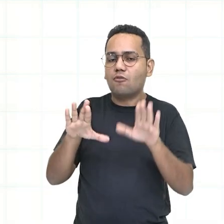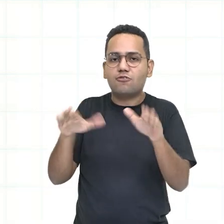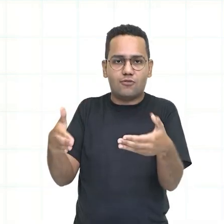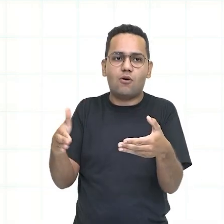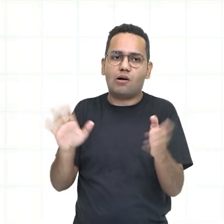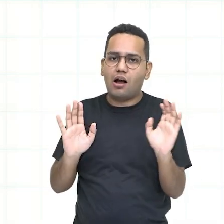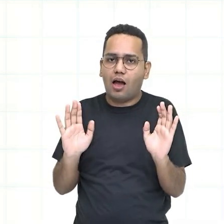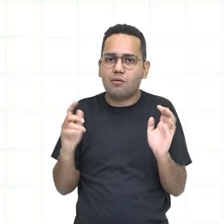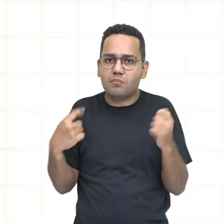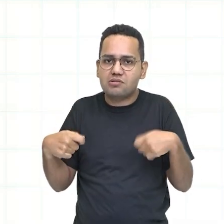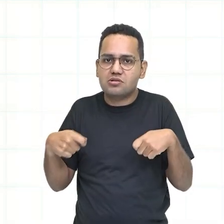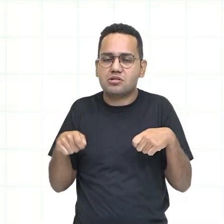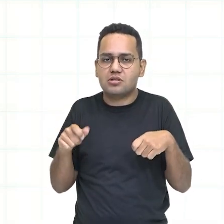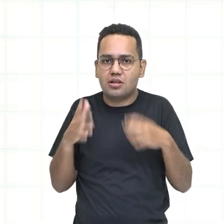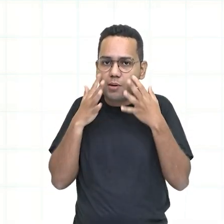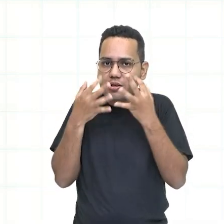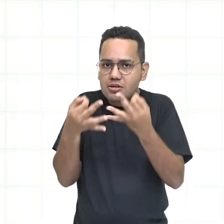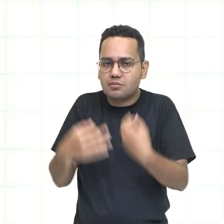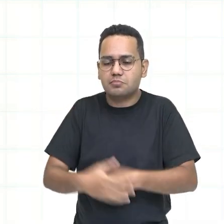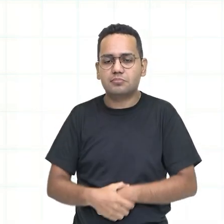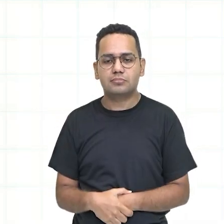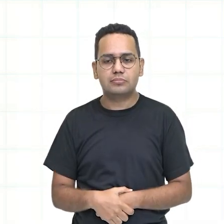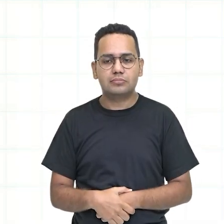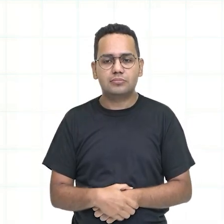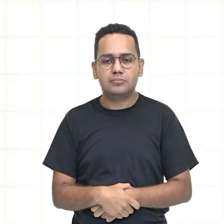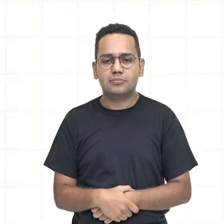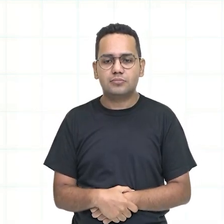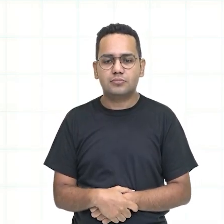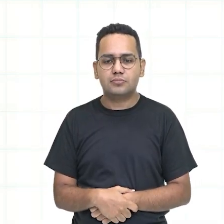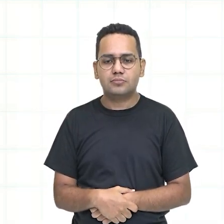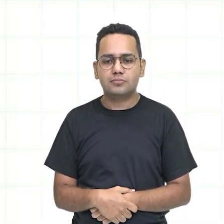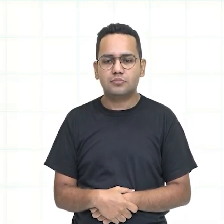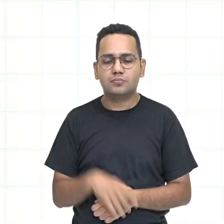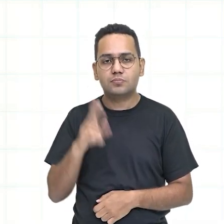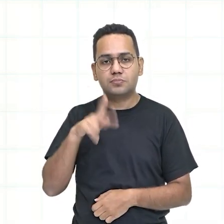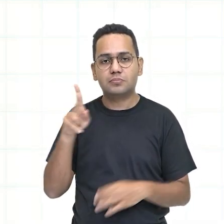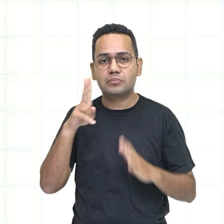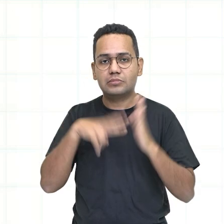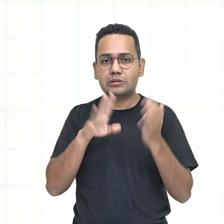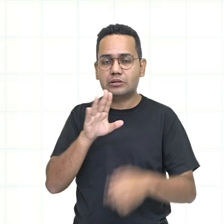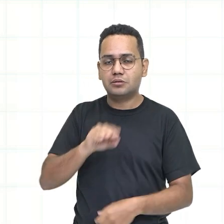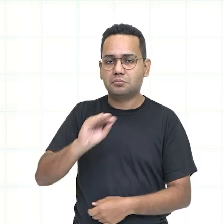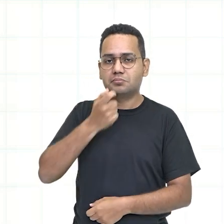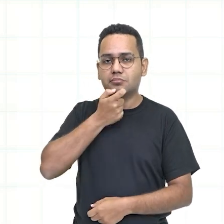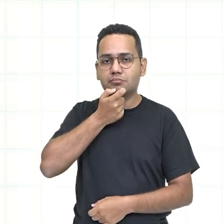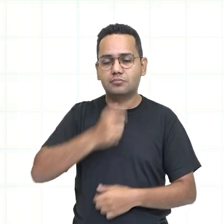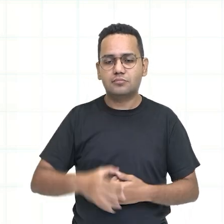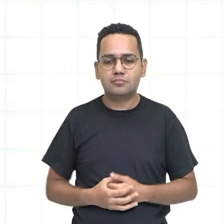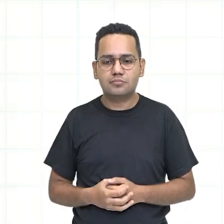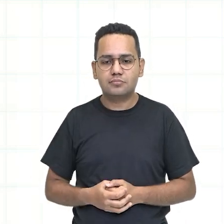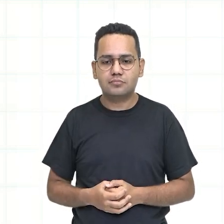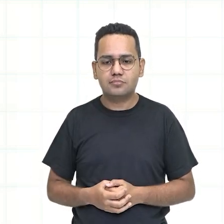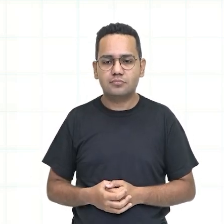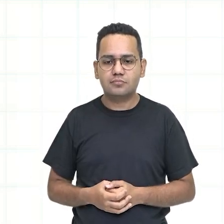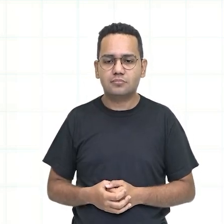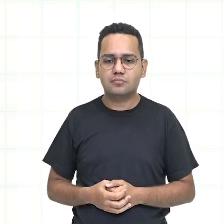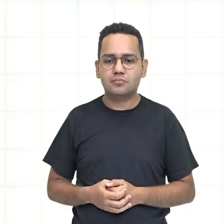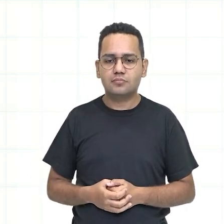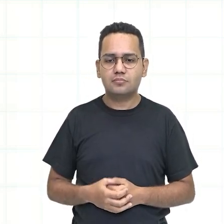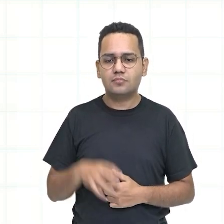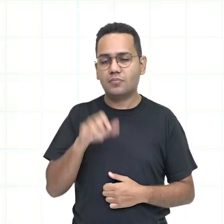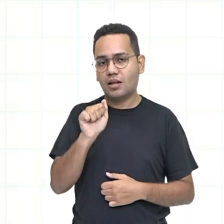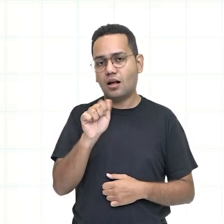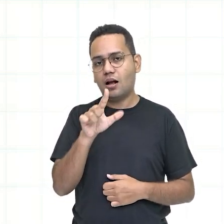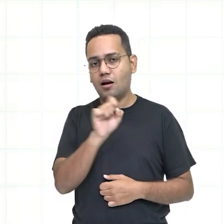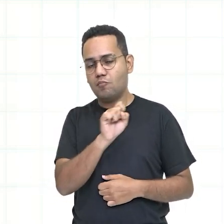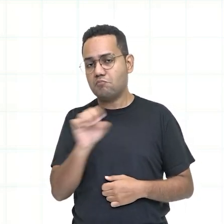mais específico, ok? Então, nesse trechinho, ele está dizendo assim, however, there's also, olha, o also